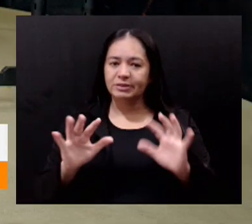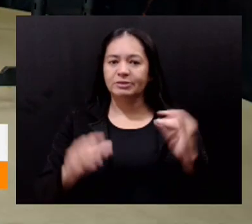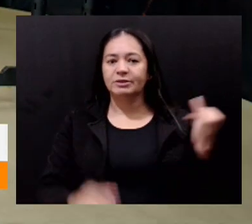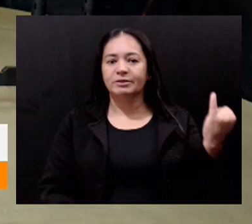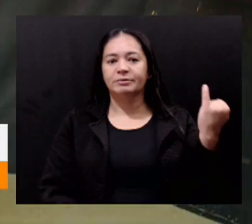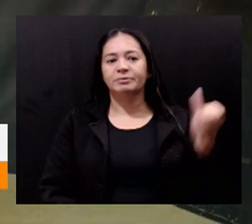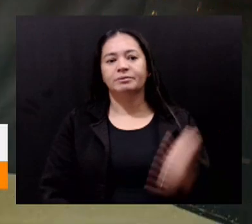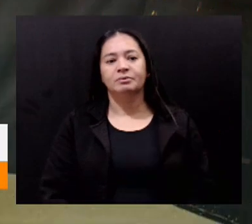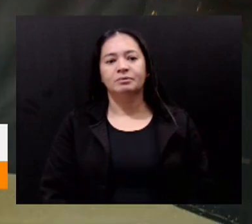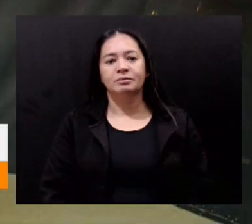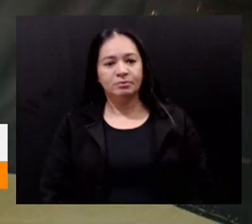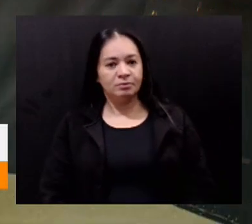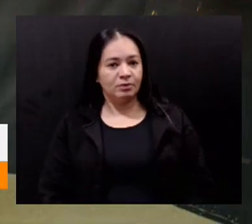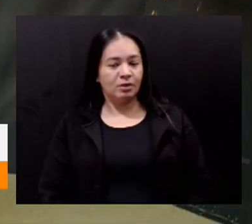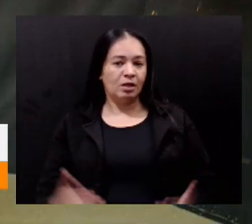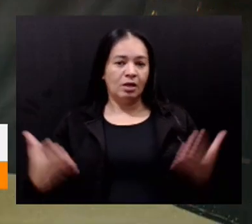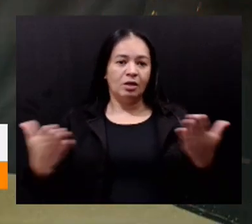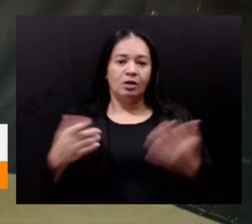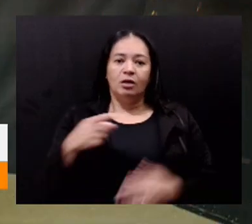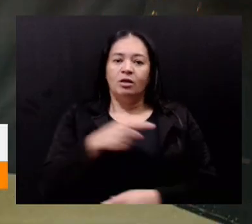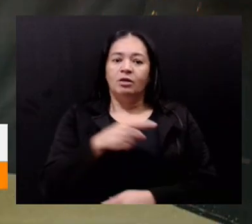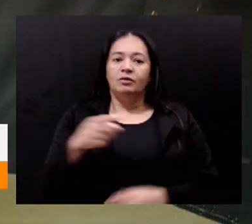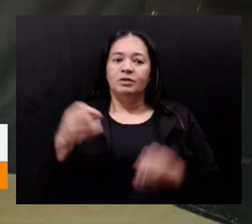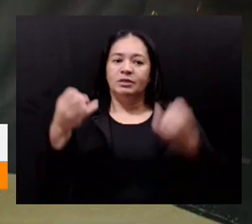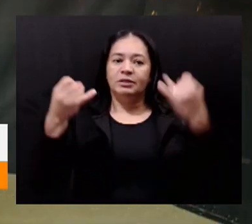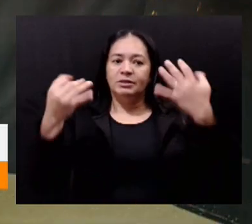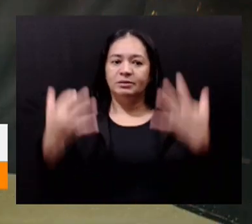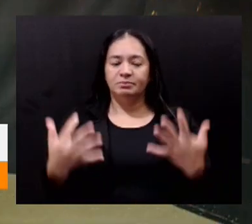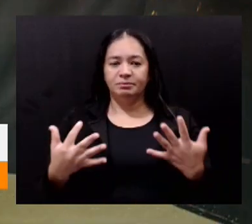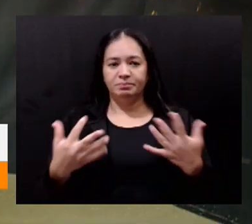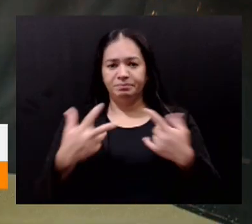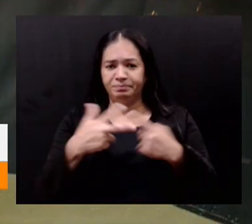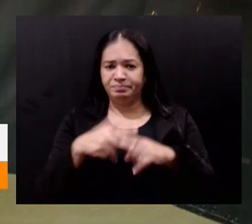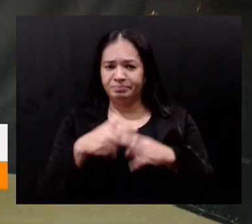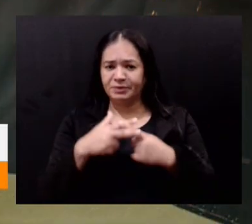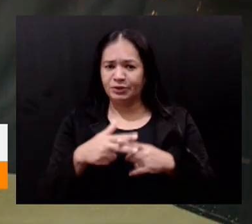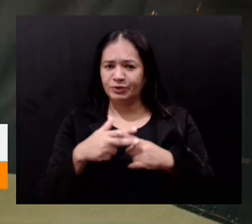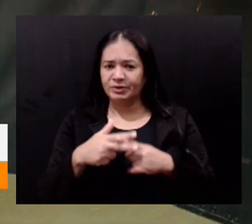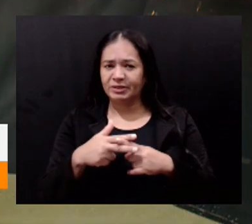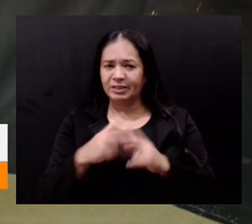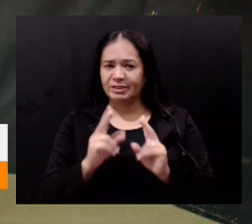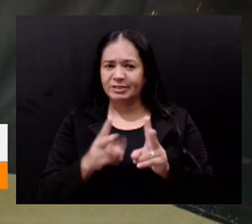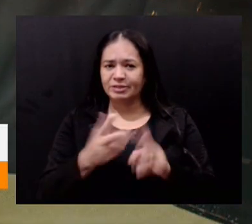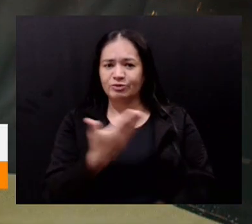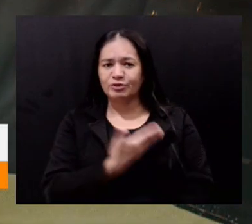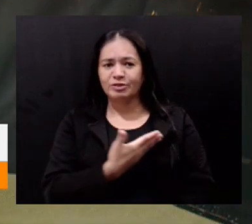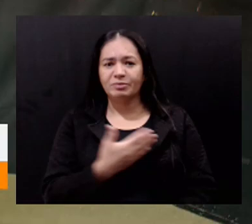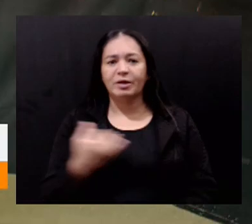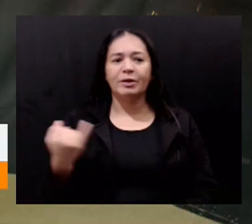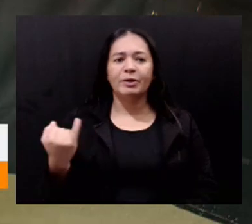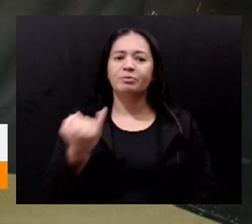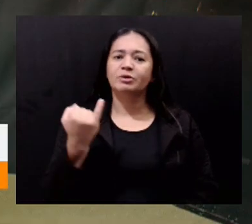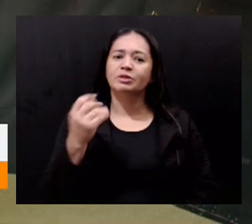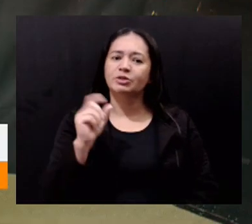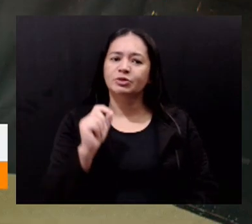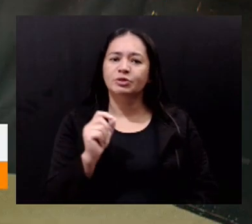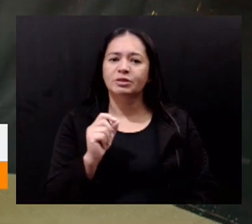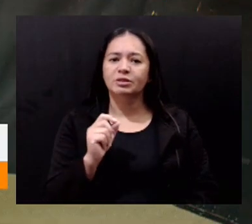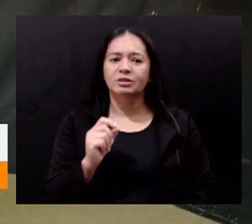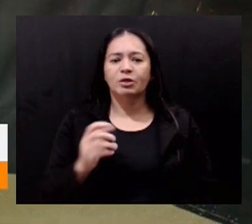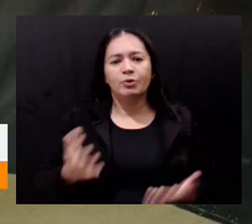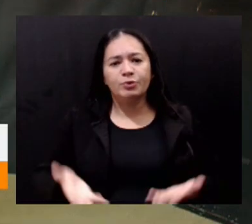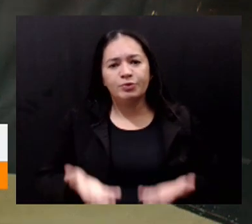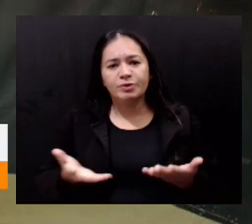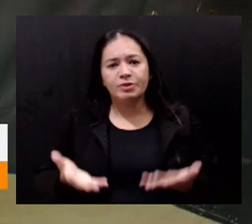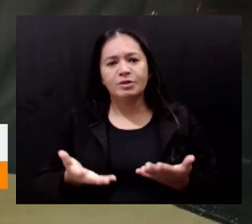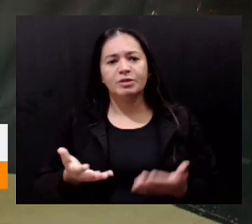falam de manutenção de amizade, né, é algo bem importante que a gente acho legal a gente ressaltar, porque hoje em dia tá todo